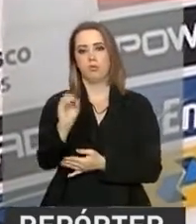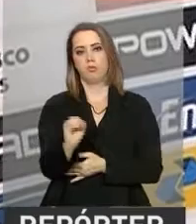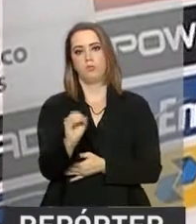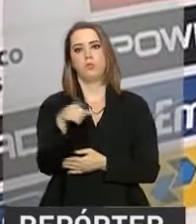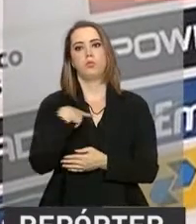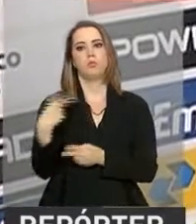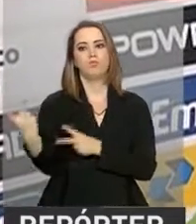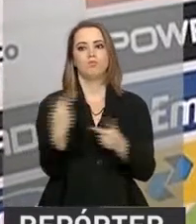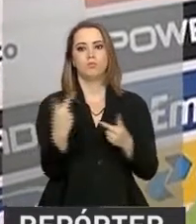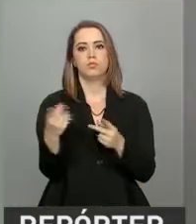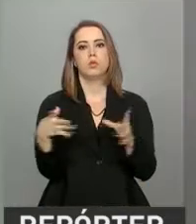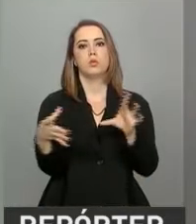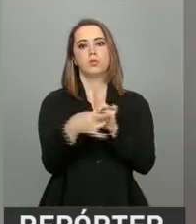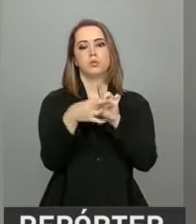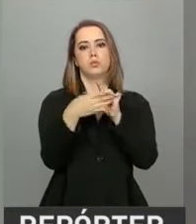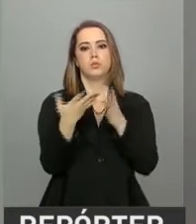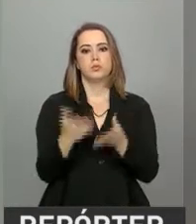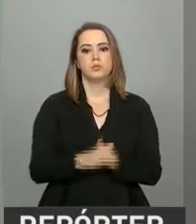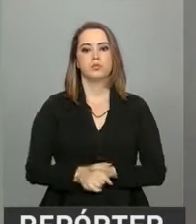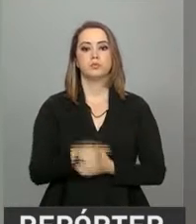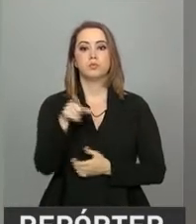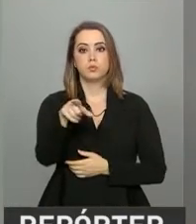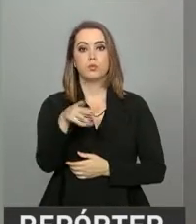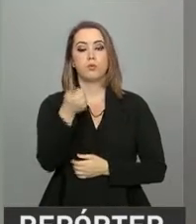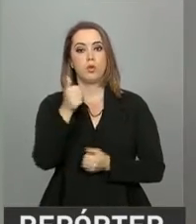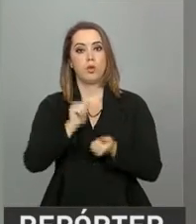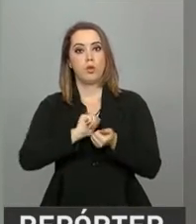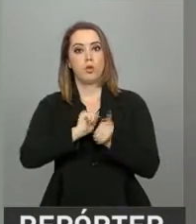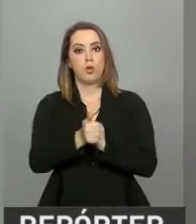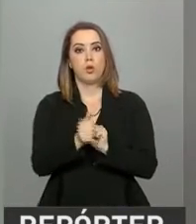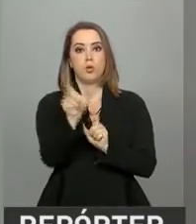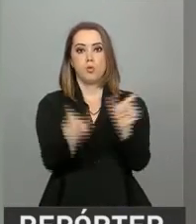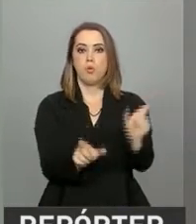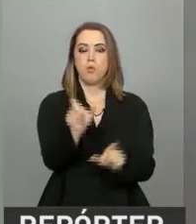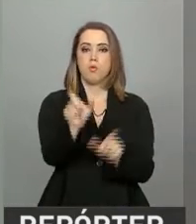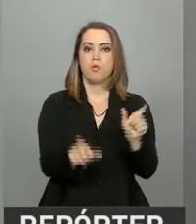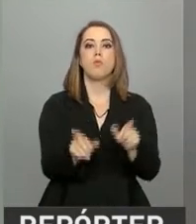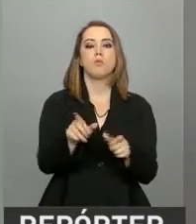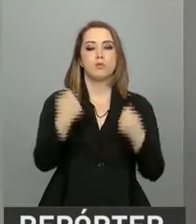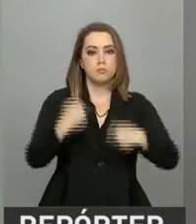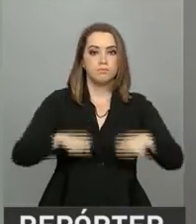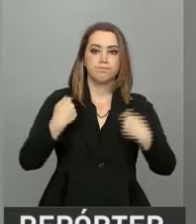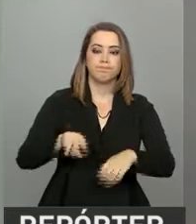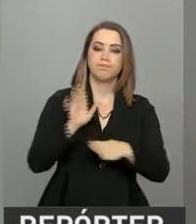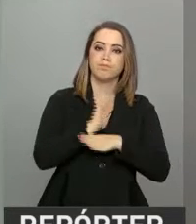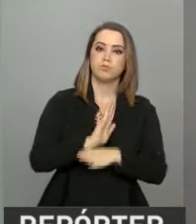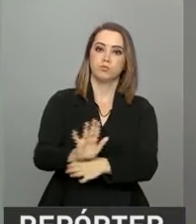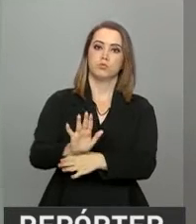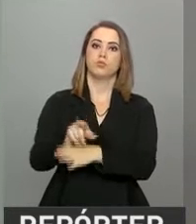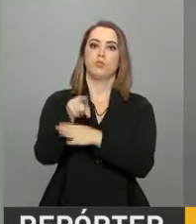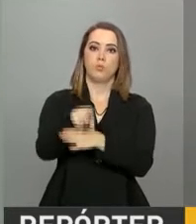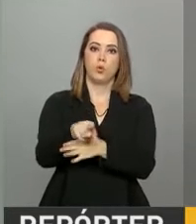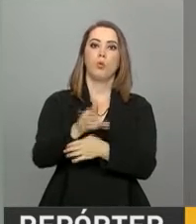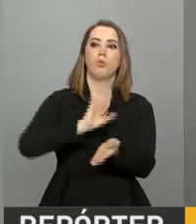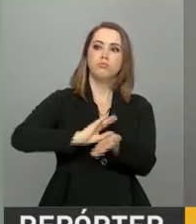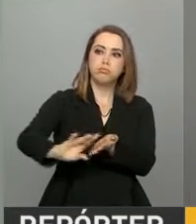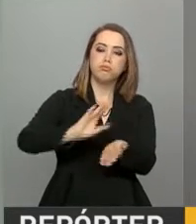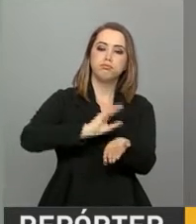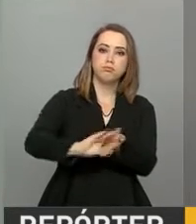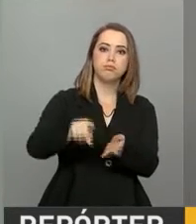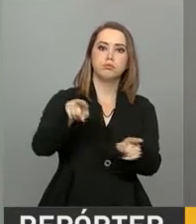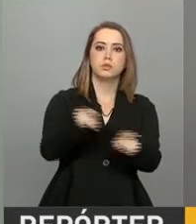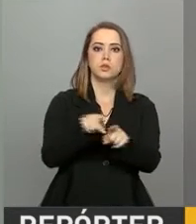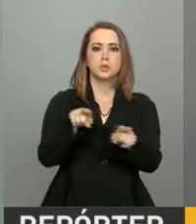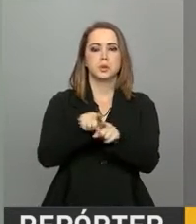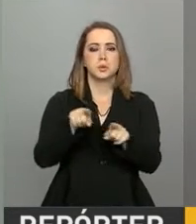as duas coisas junto. O atleta de alto rendimento, ele precisa desse apoio, né? Tanto suporte financeiro como suporte